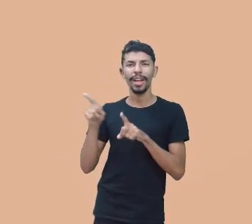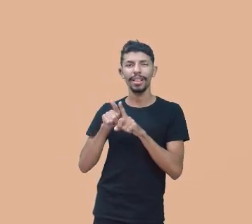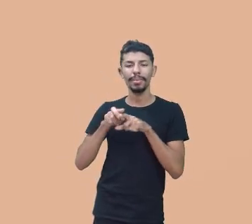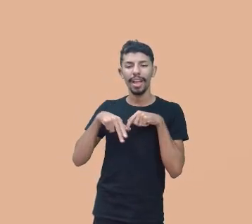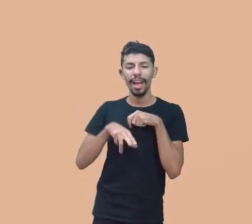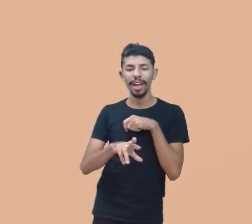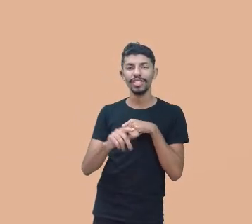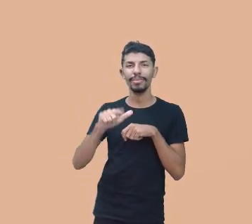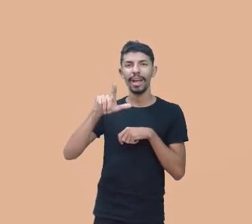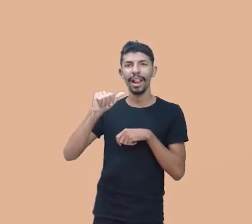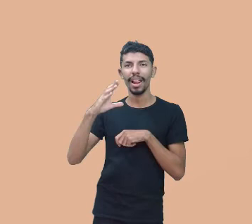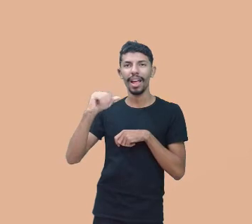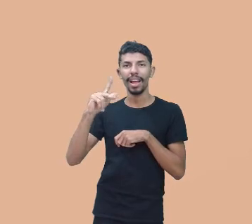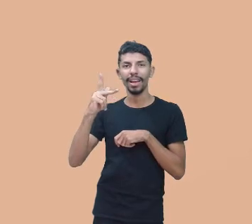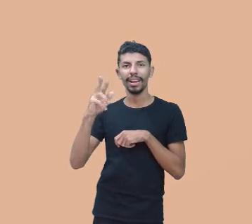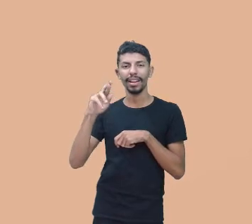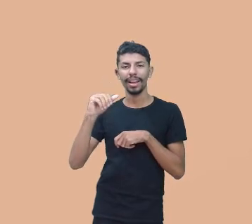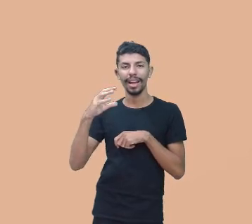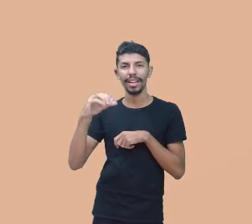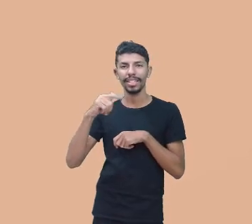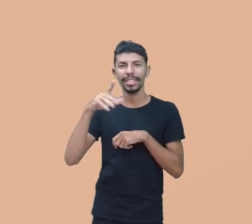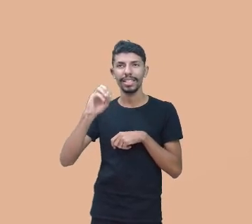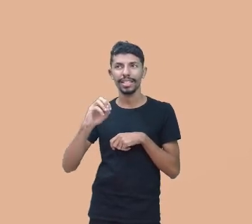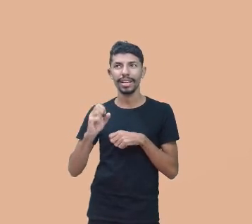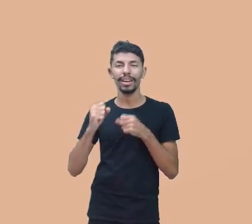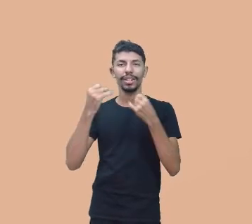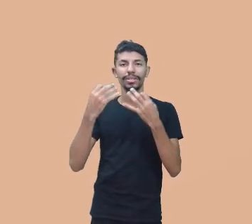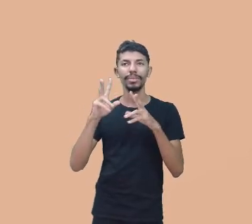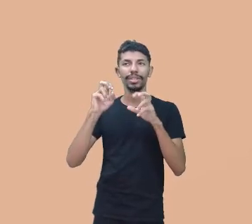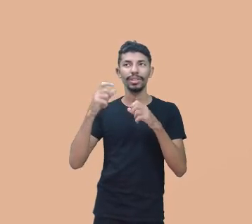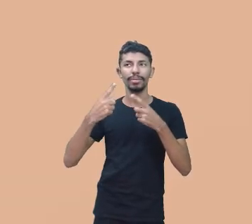música envolvimento diferente.